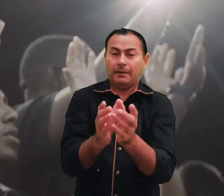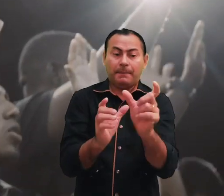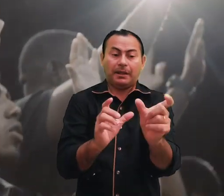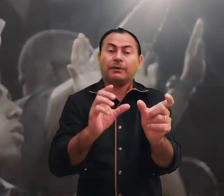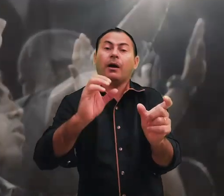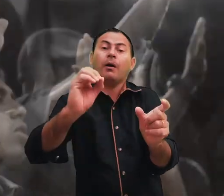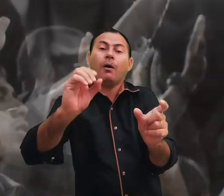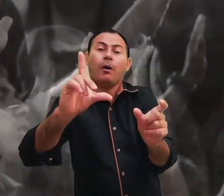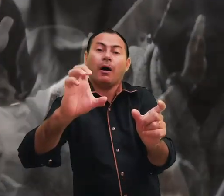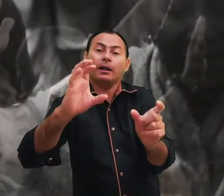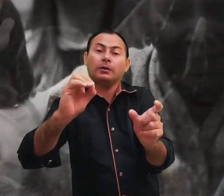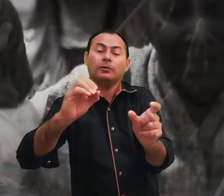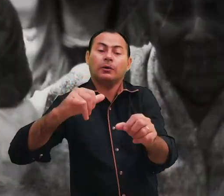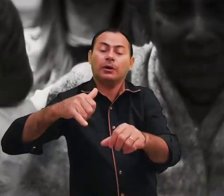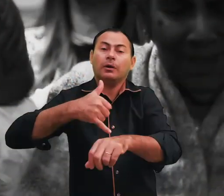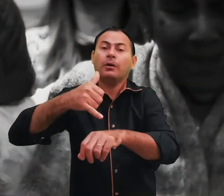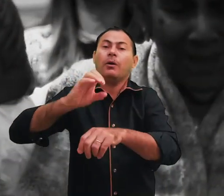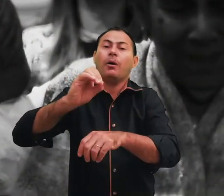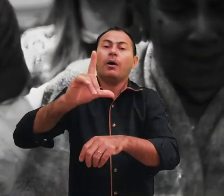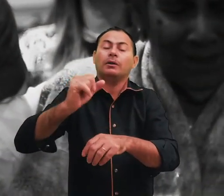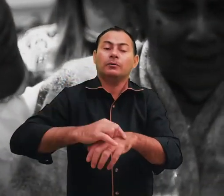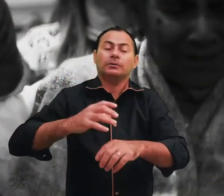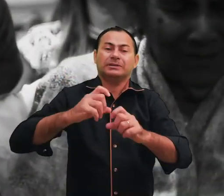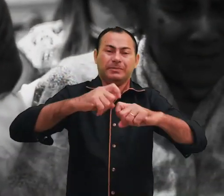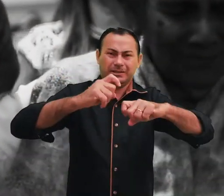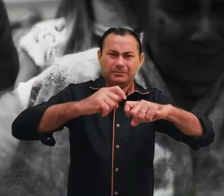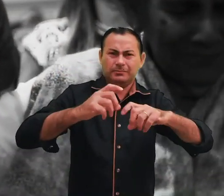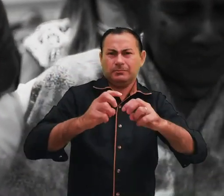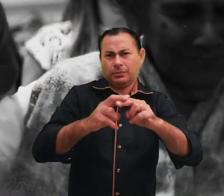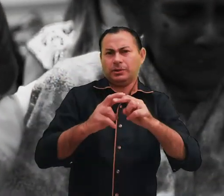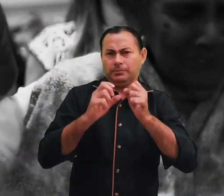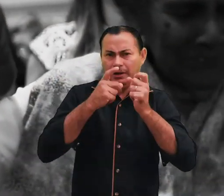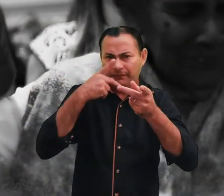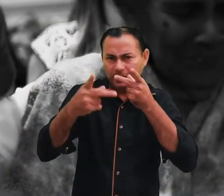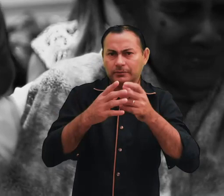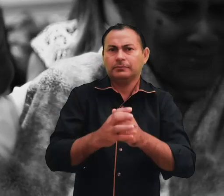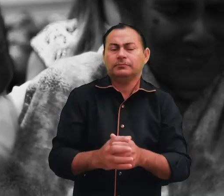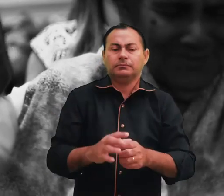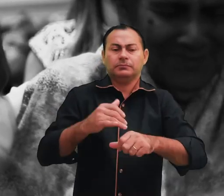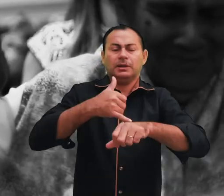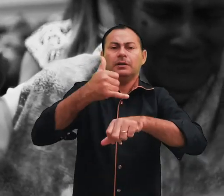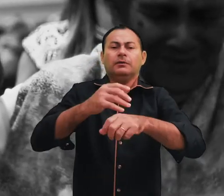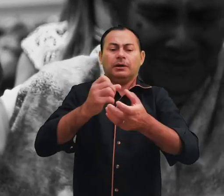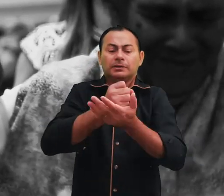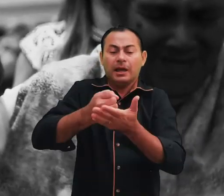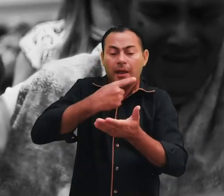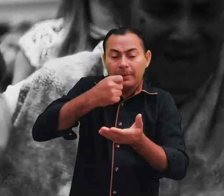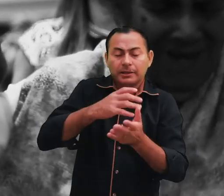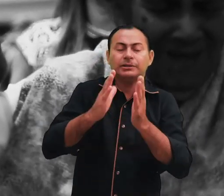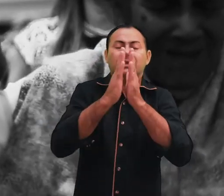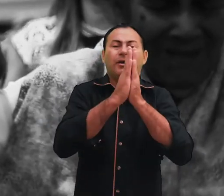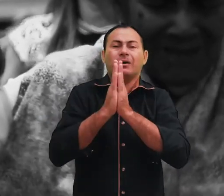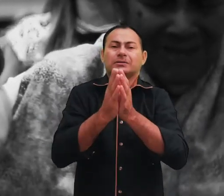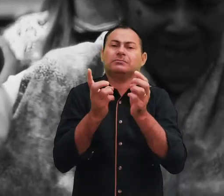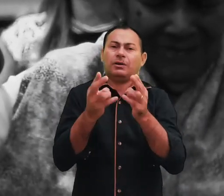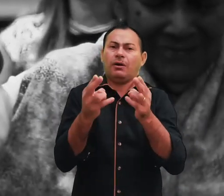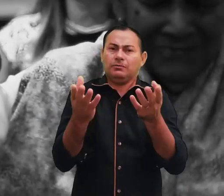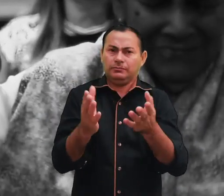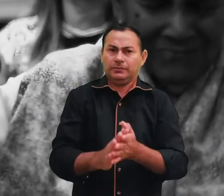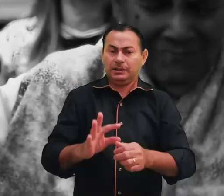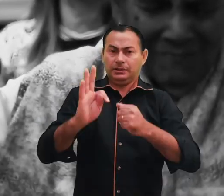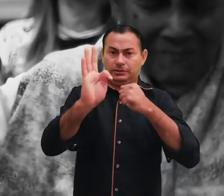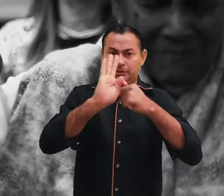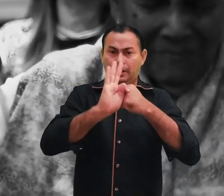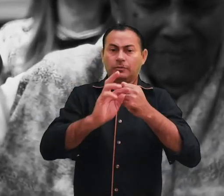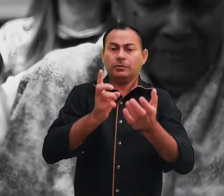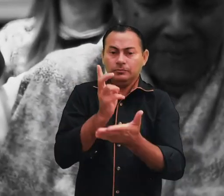óleo é a mesma usada para óleo medicinal. Portanto, poderíamos dizer: apliquem os remédios e orem.